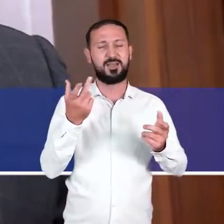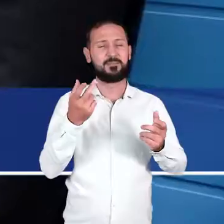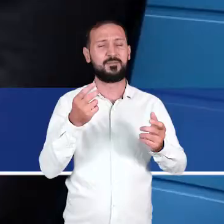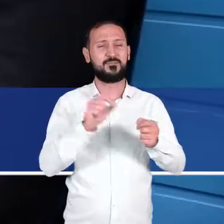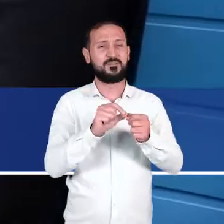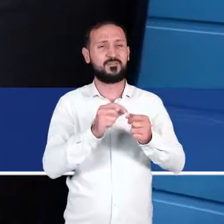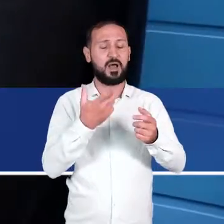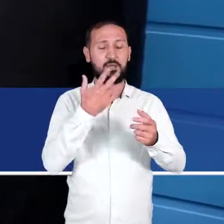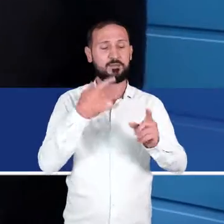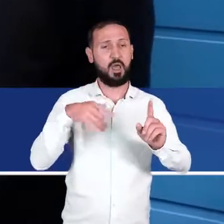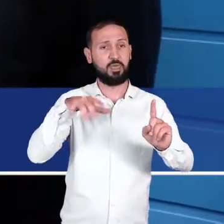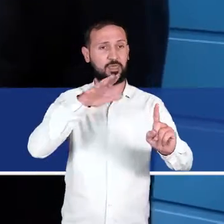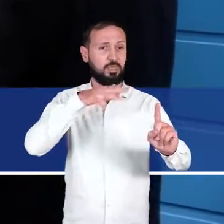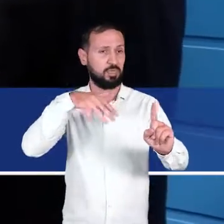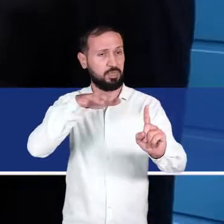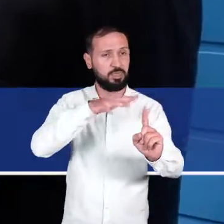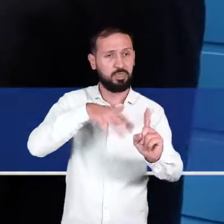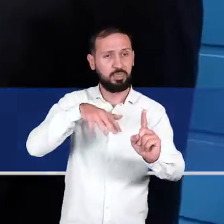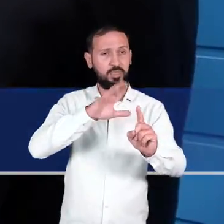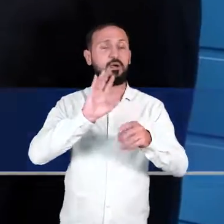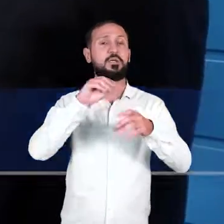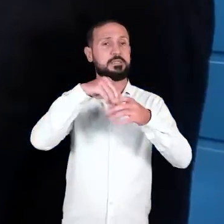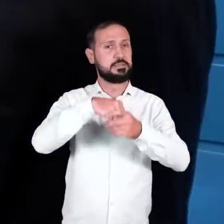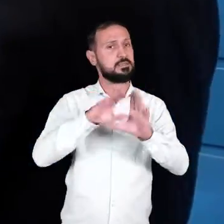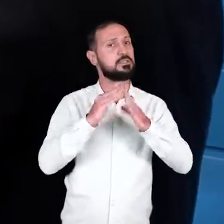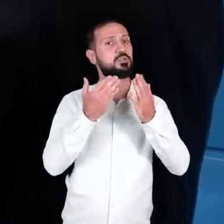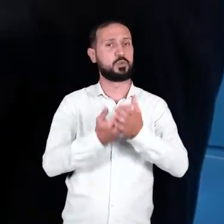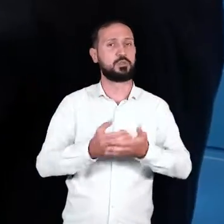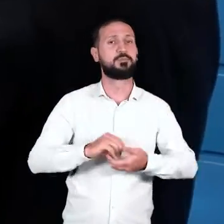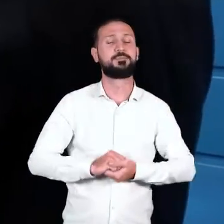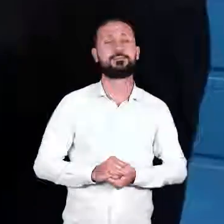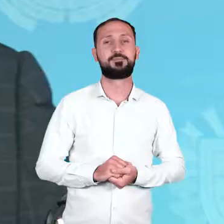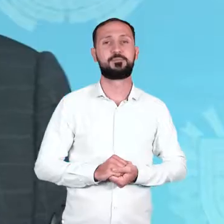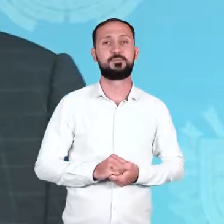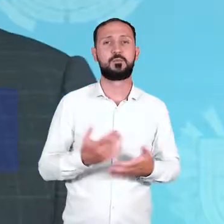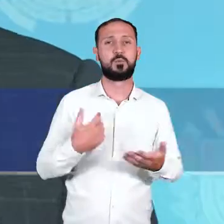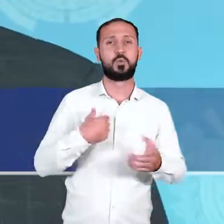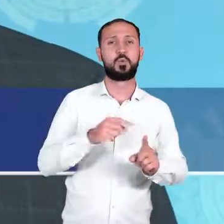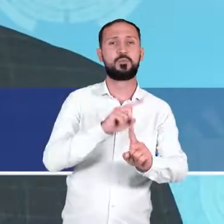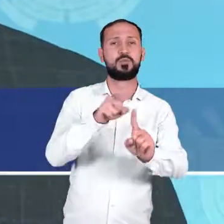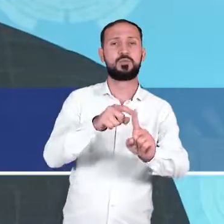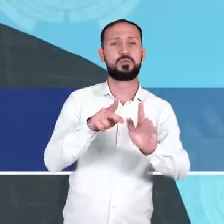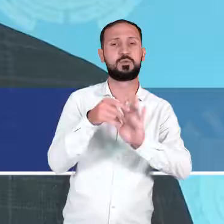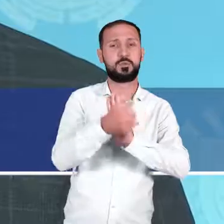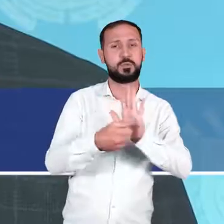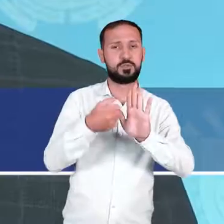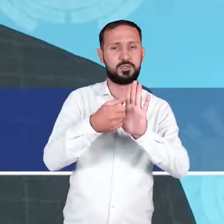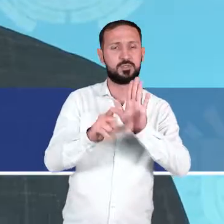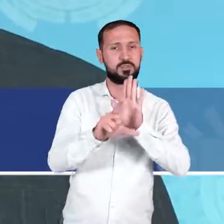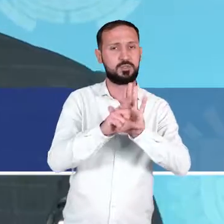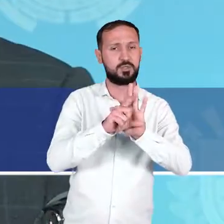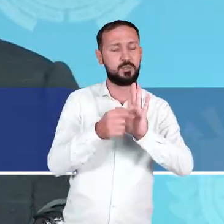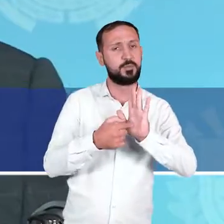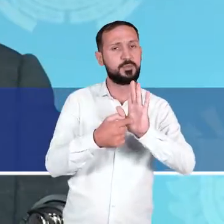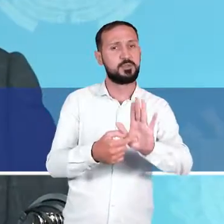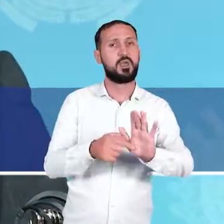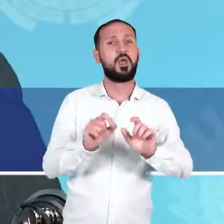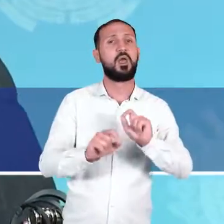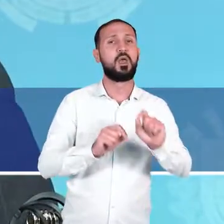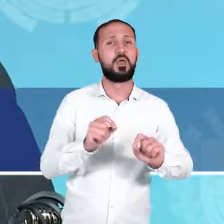contribuir para a erotização precoce dentro do ambiente escolar. O objetivo do projeto de lei que apresentei